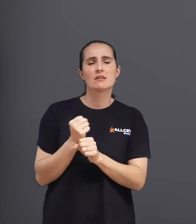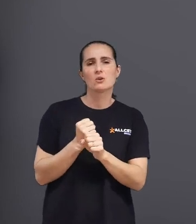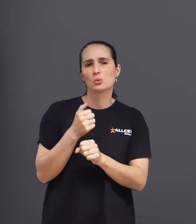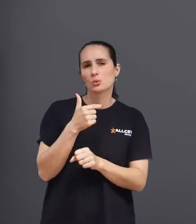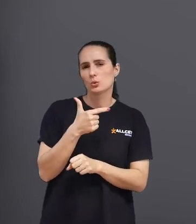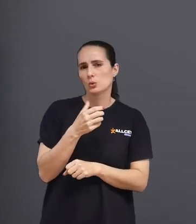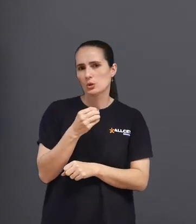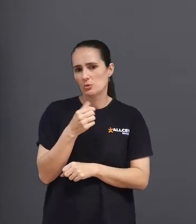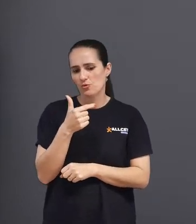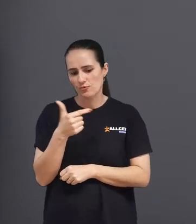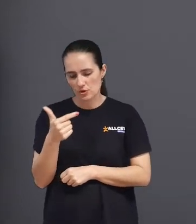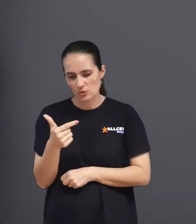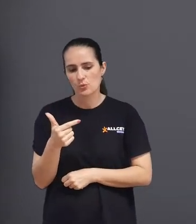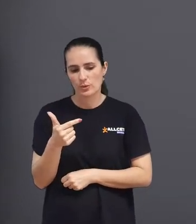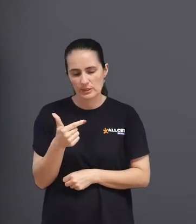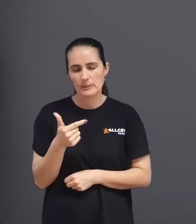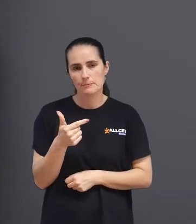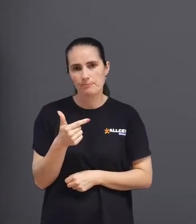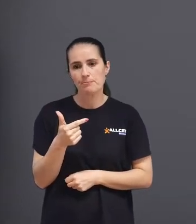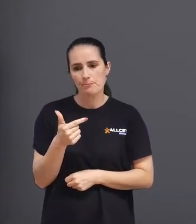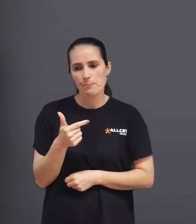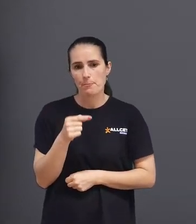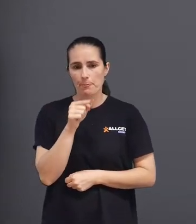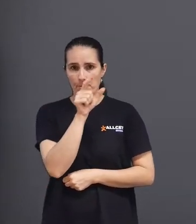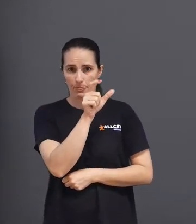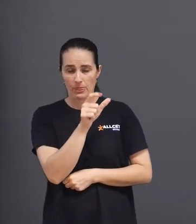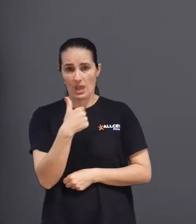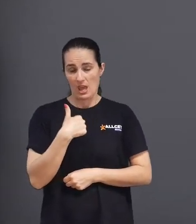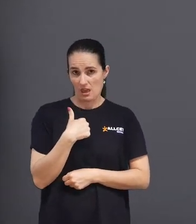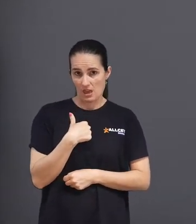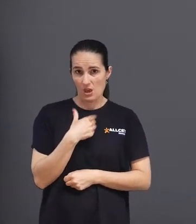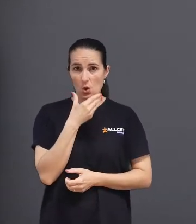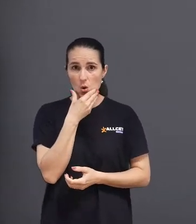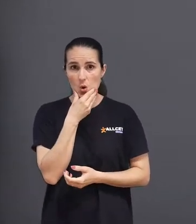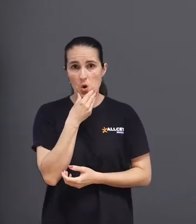não estava só comigo, com as garotas de programa,